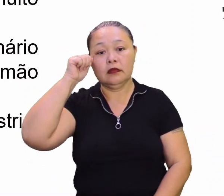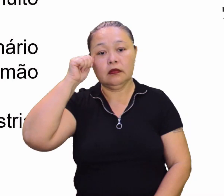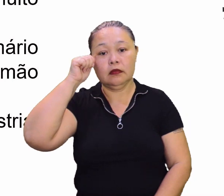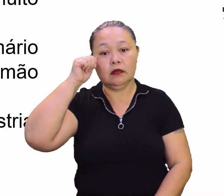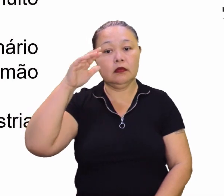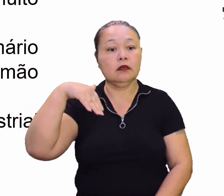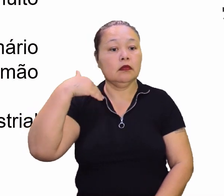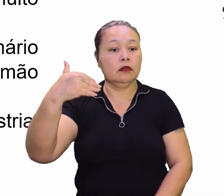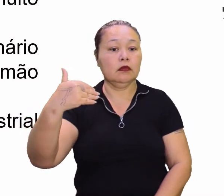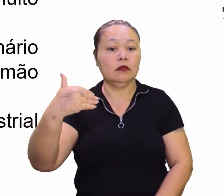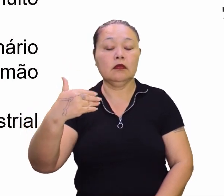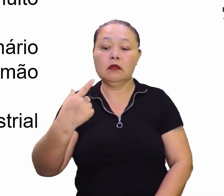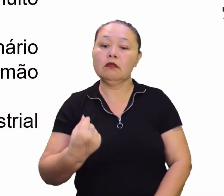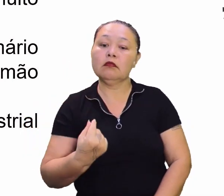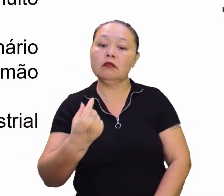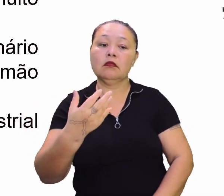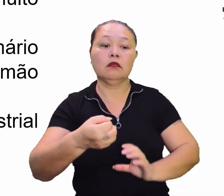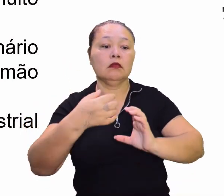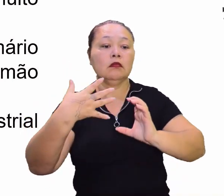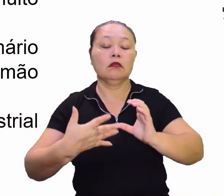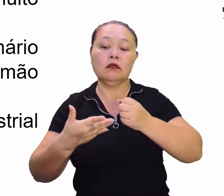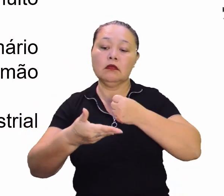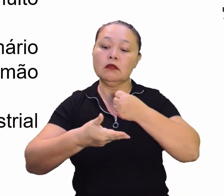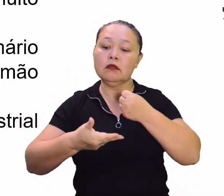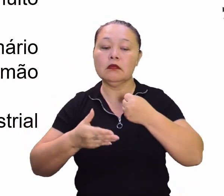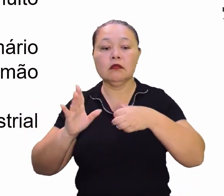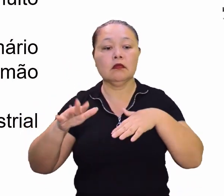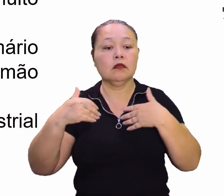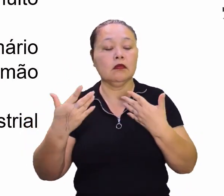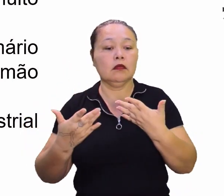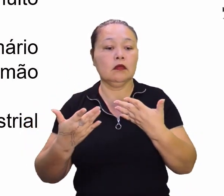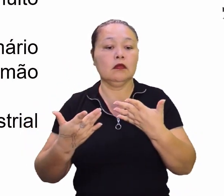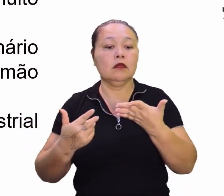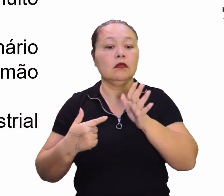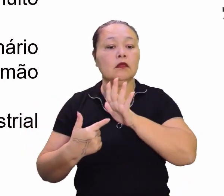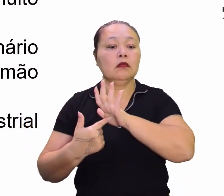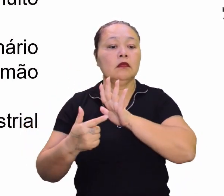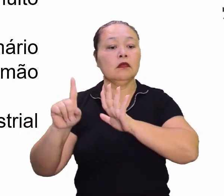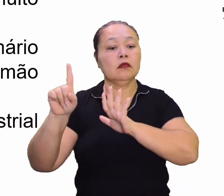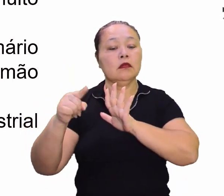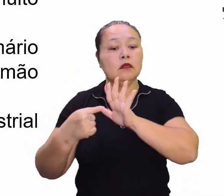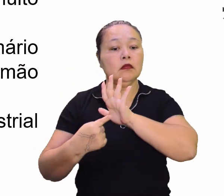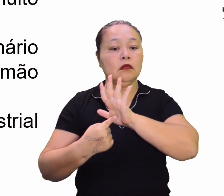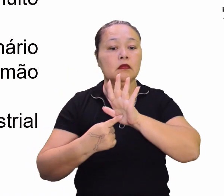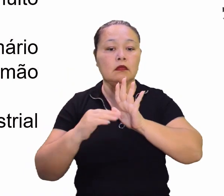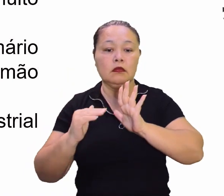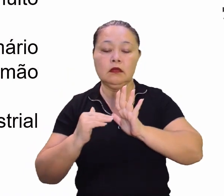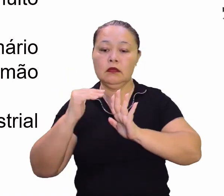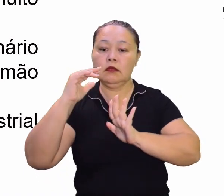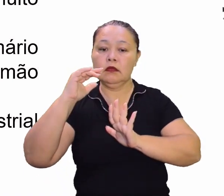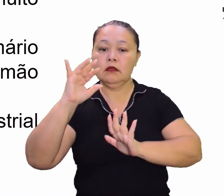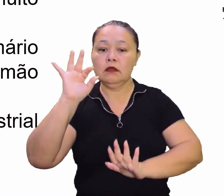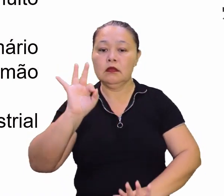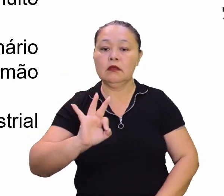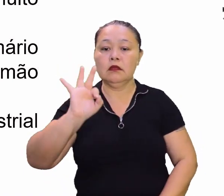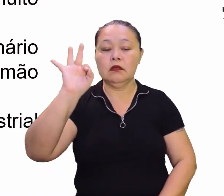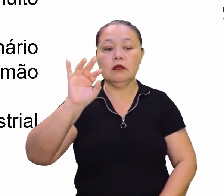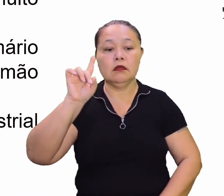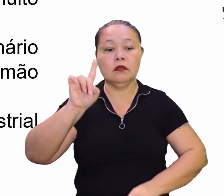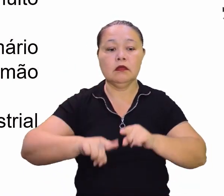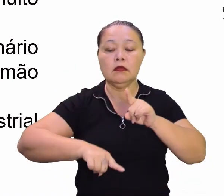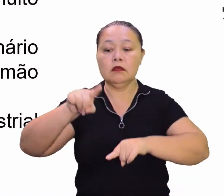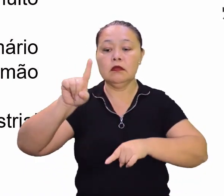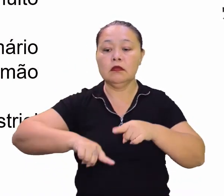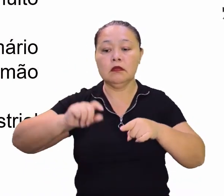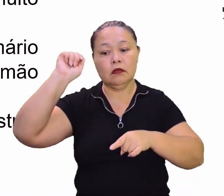pujança econômica, caracterizam-se basicamente por: alternativa A, exibirem elevados índices